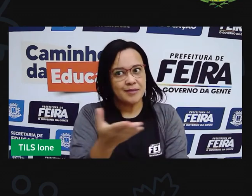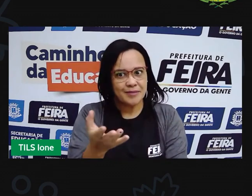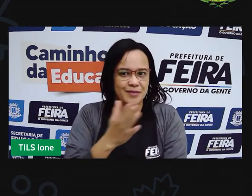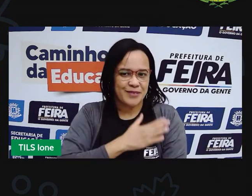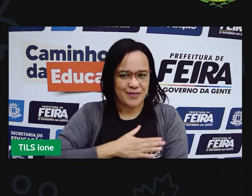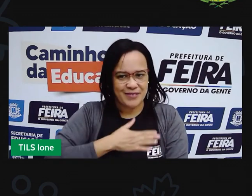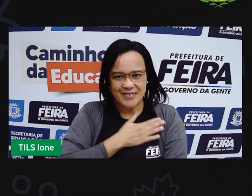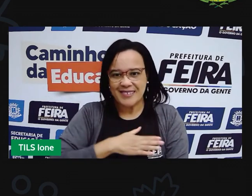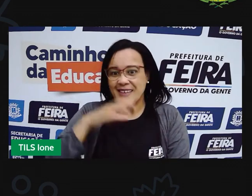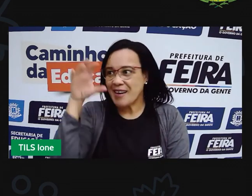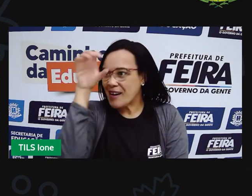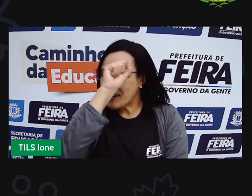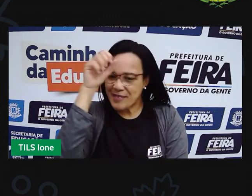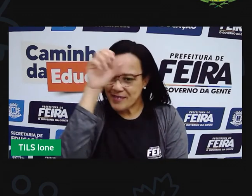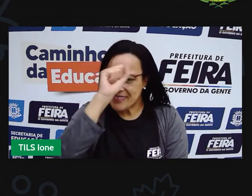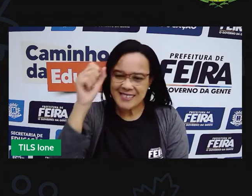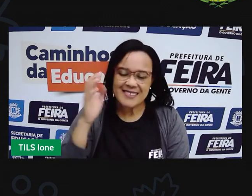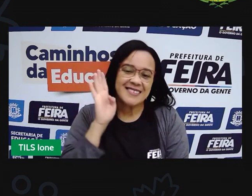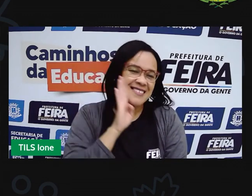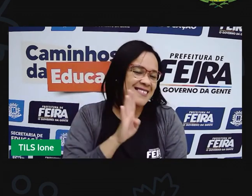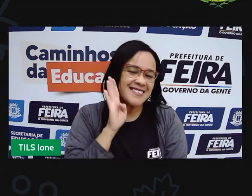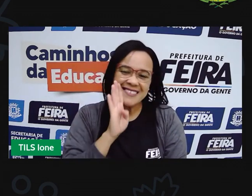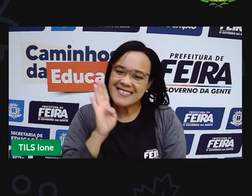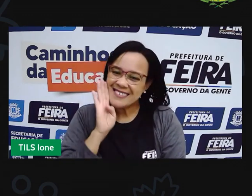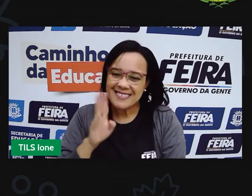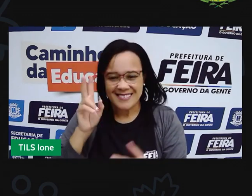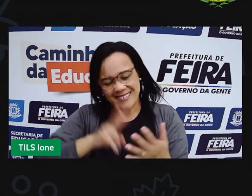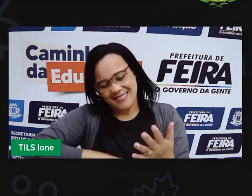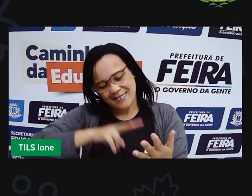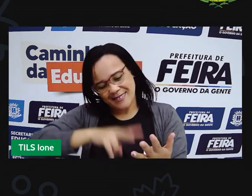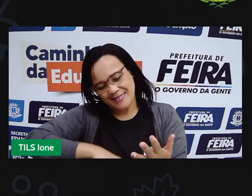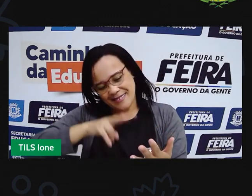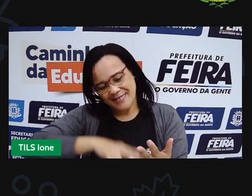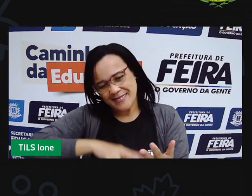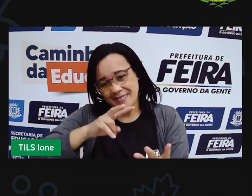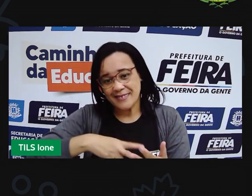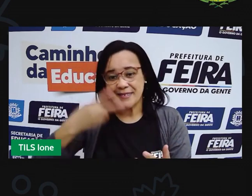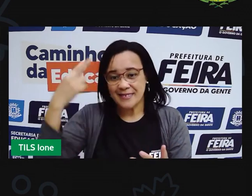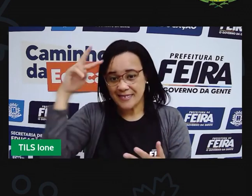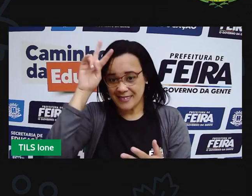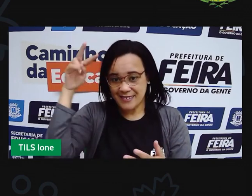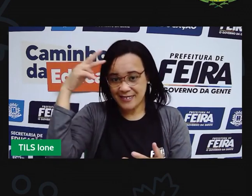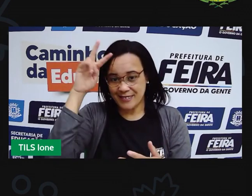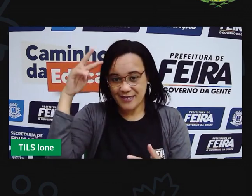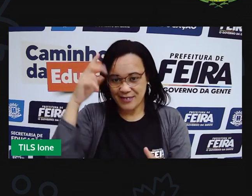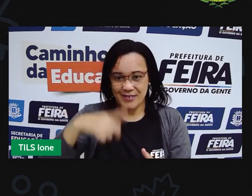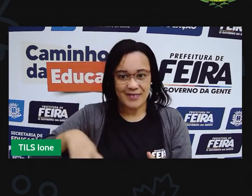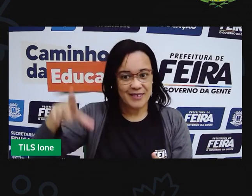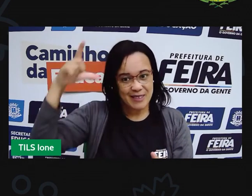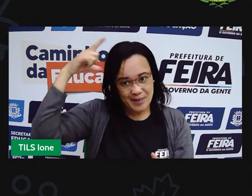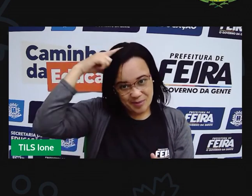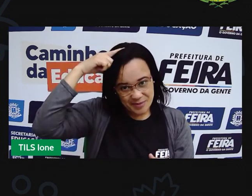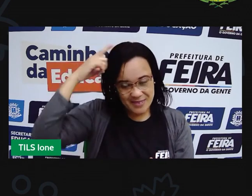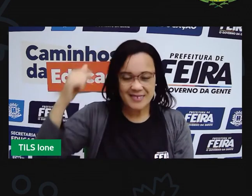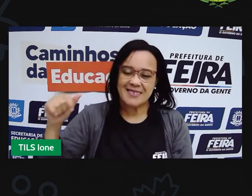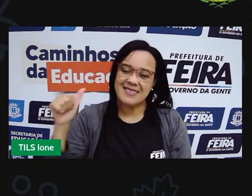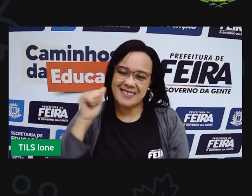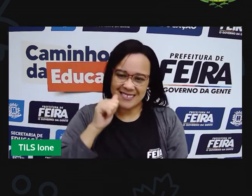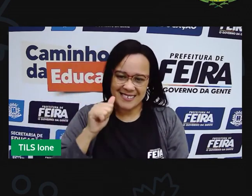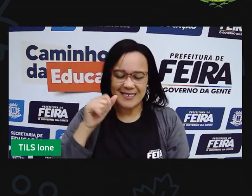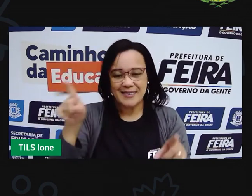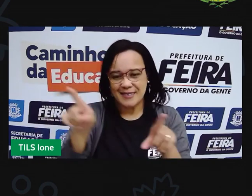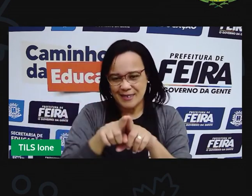bastante, gostado, se divertido aí com a leitura da história A Princesa Também Só